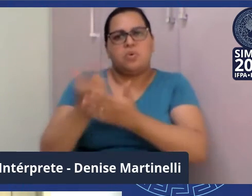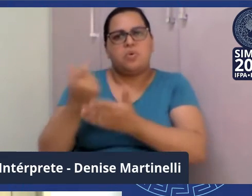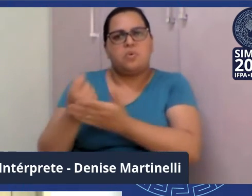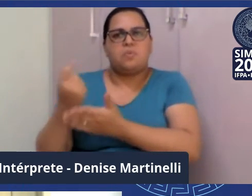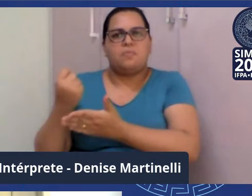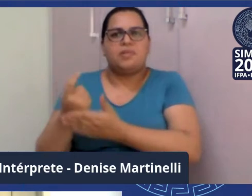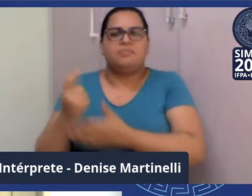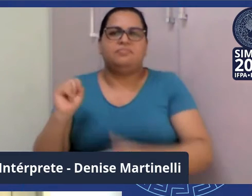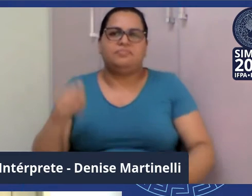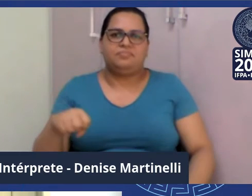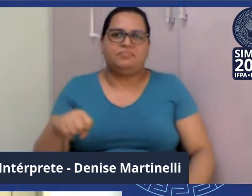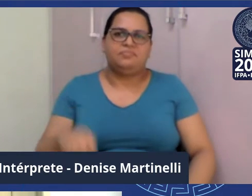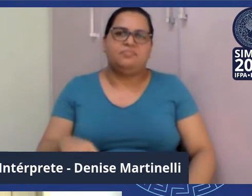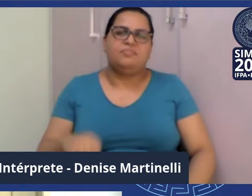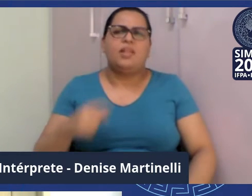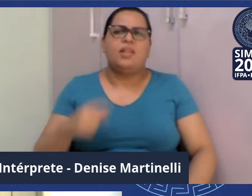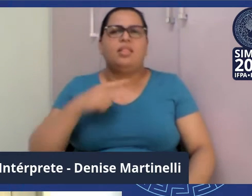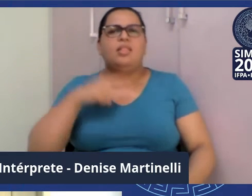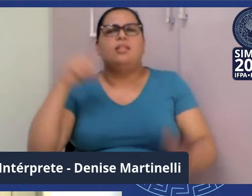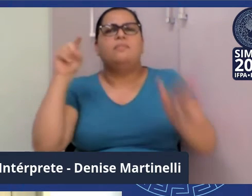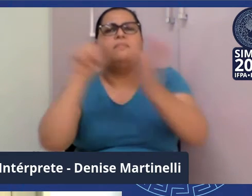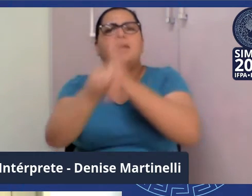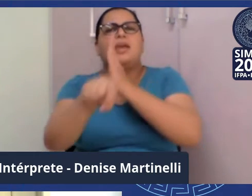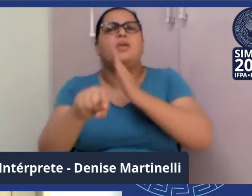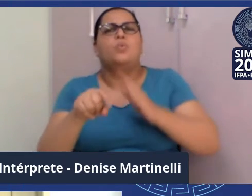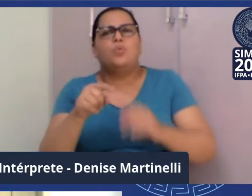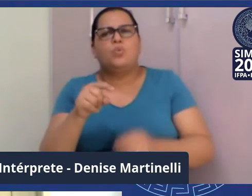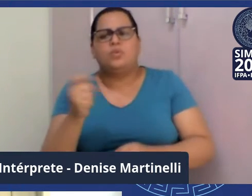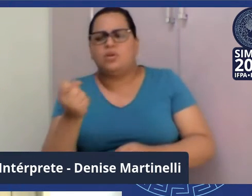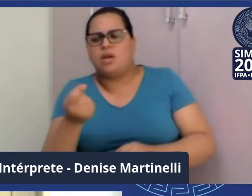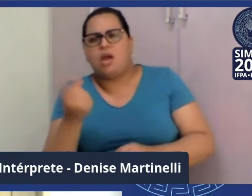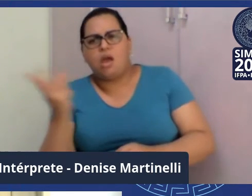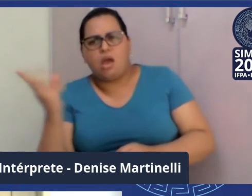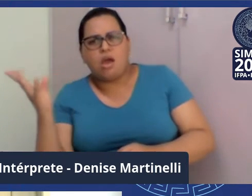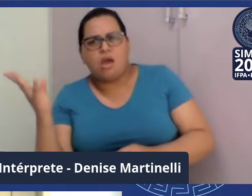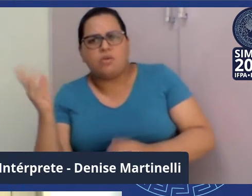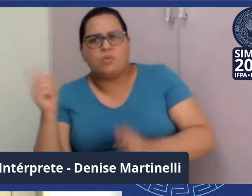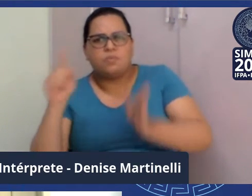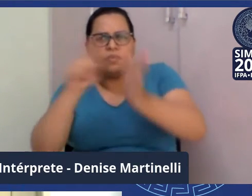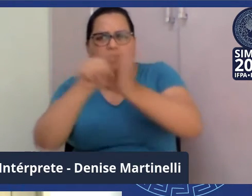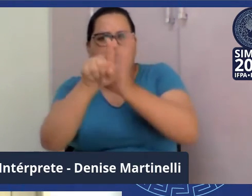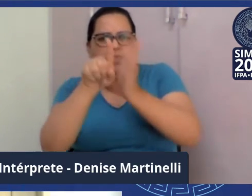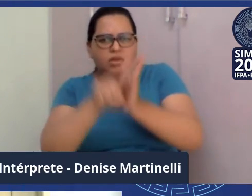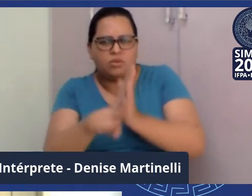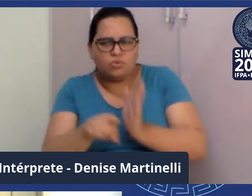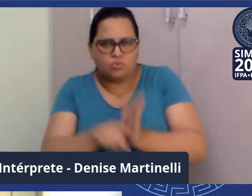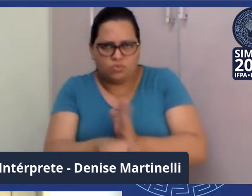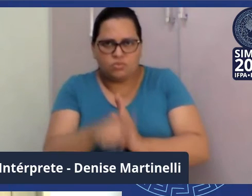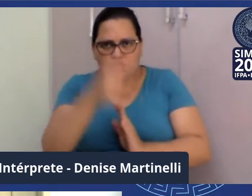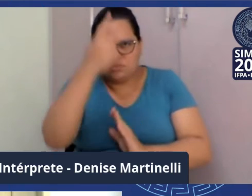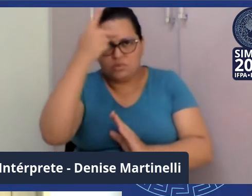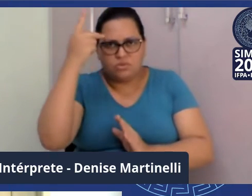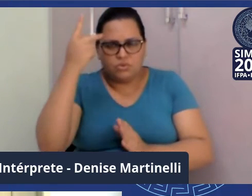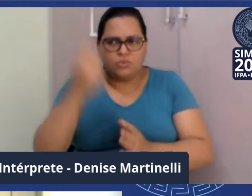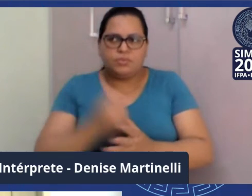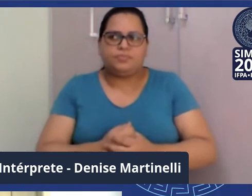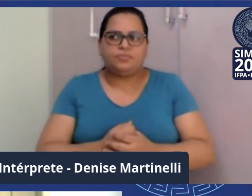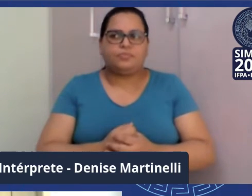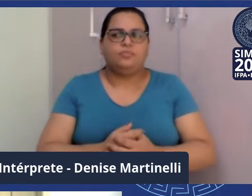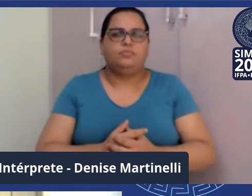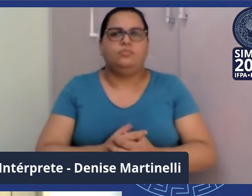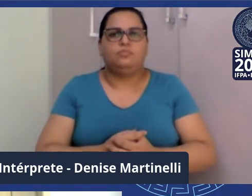Tem algumas perguntas aqui, só para encerrar, Alguns participantes colocaram no chat